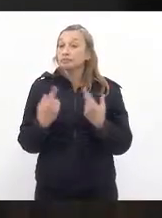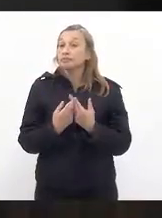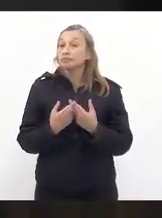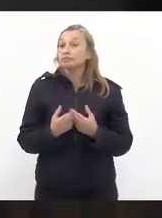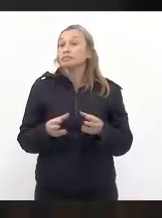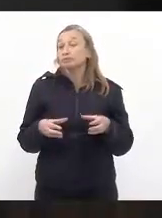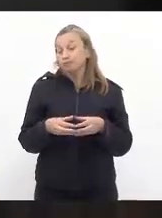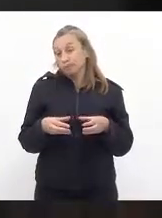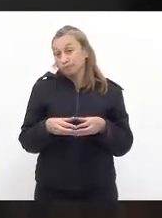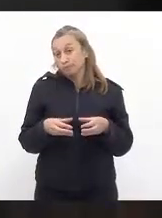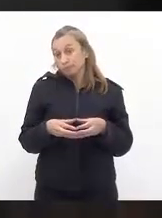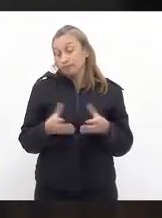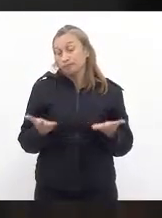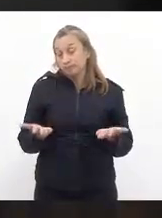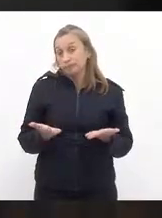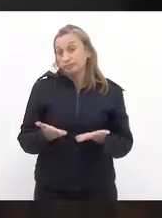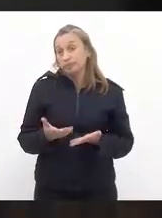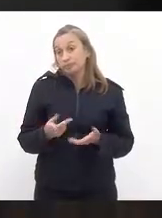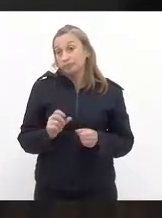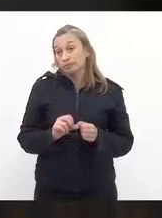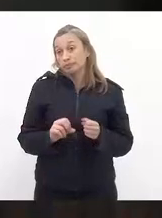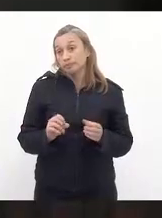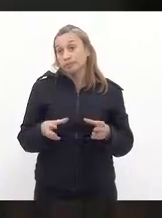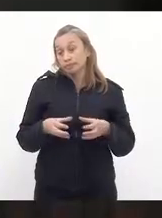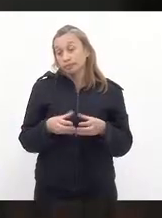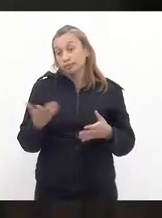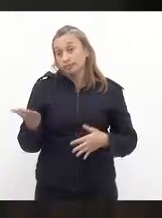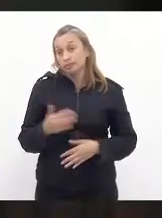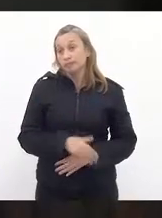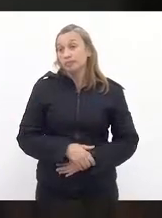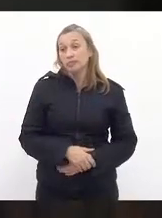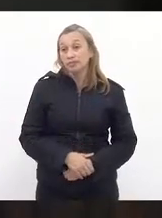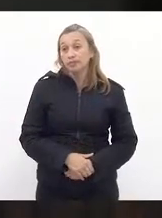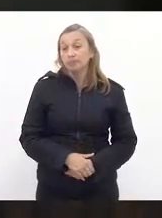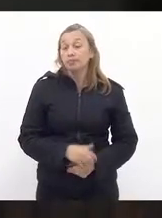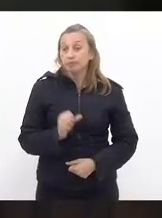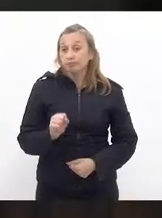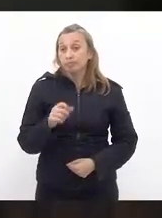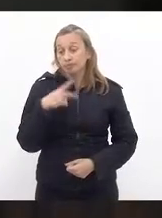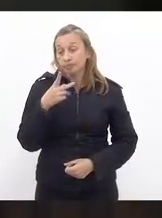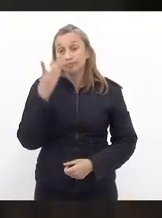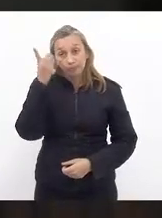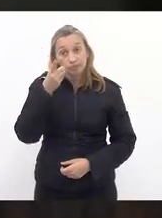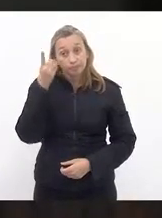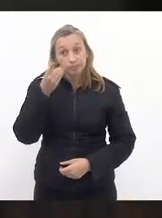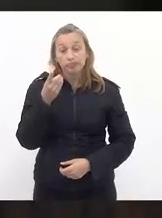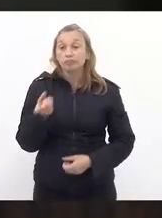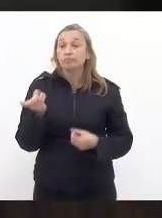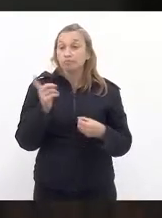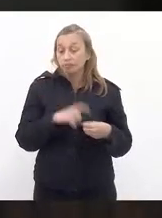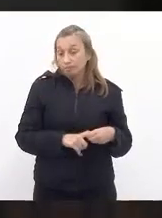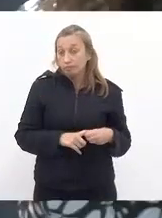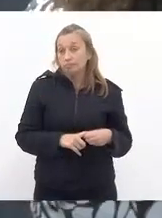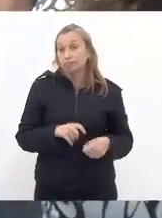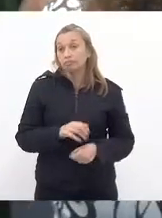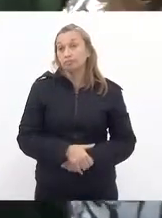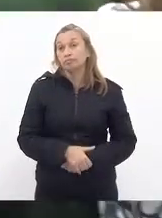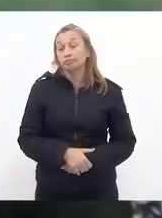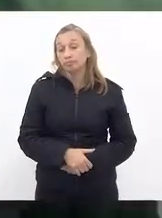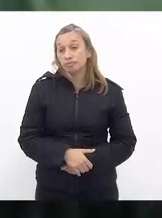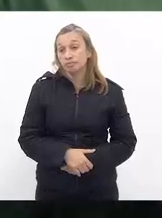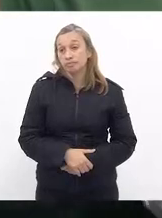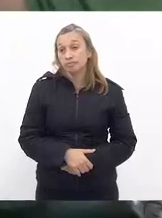da comissão que é assim que a gente faz nas comissões pois não o deputado eu vou retomar